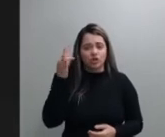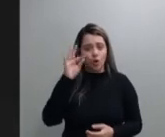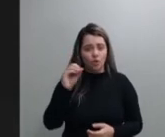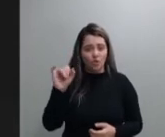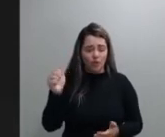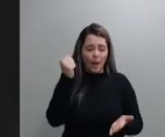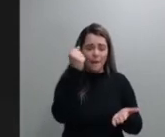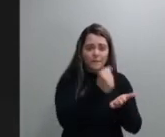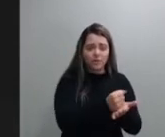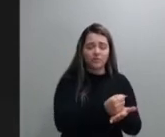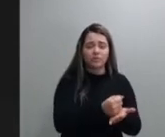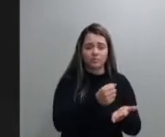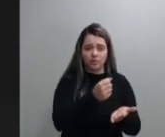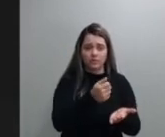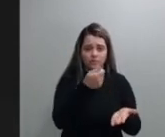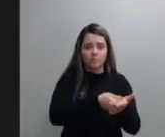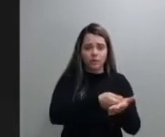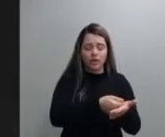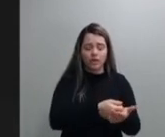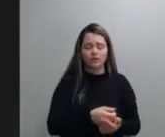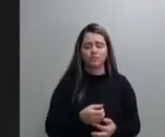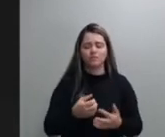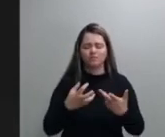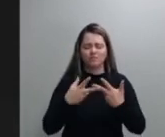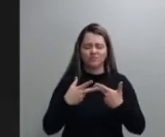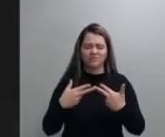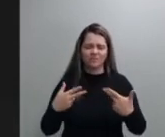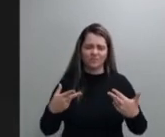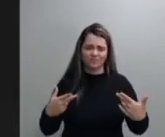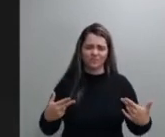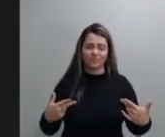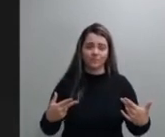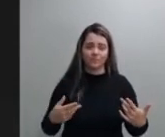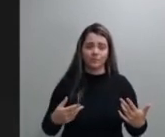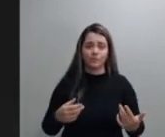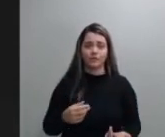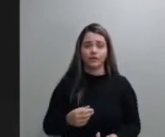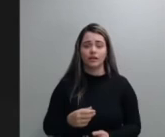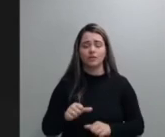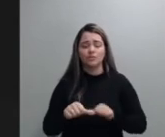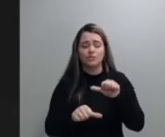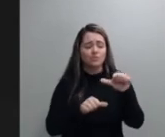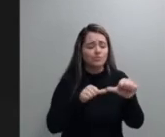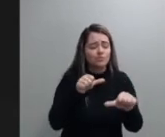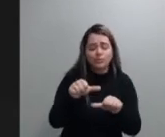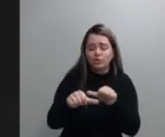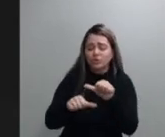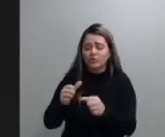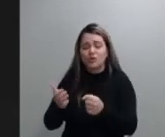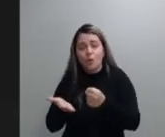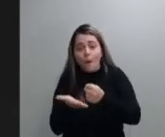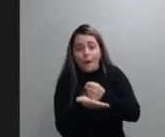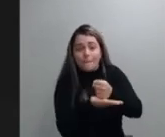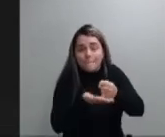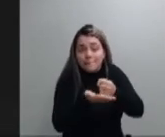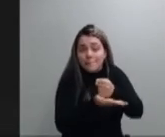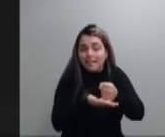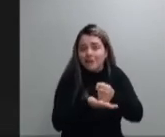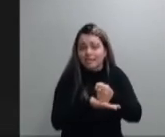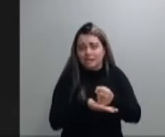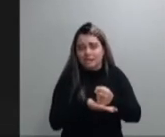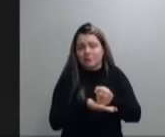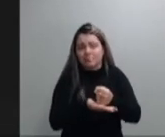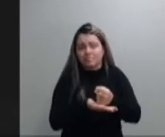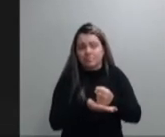análise preservar a concorrência no mercado relevante em que se deu uma modificação estrutural as restrições impostas pela